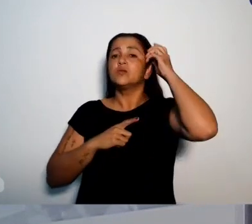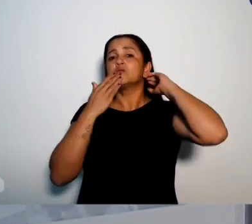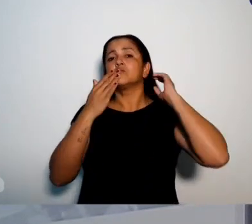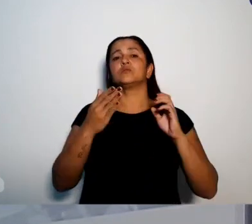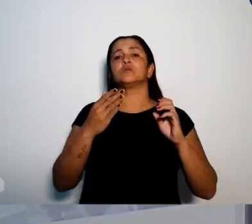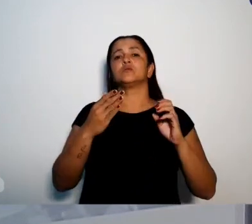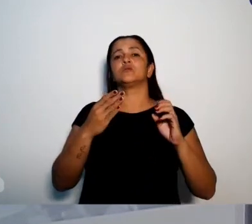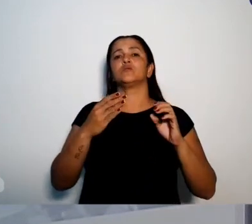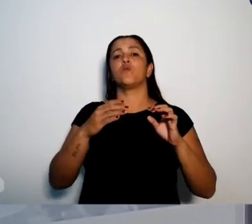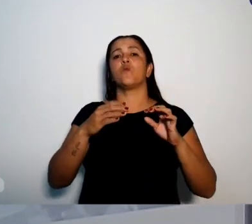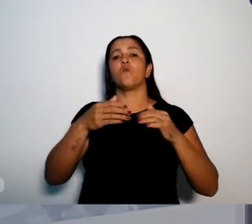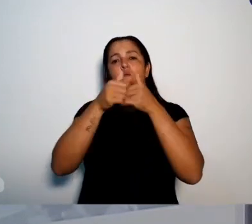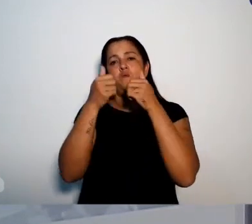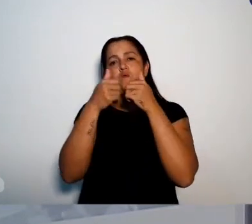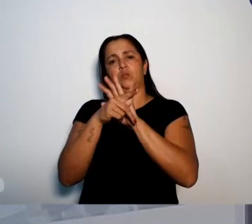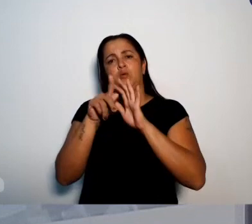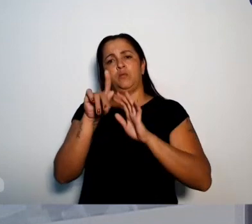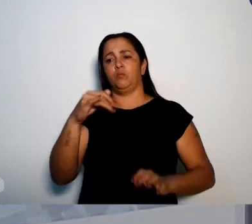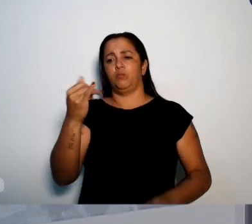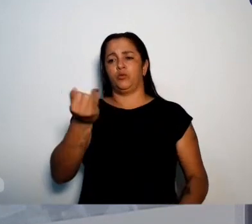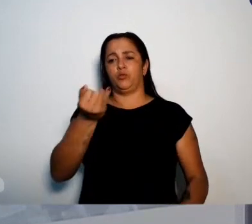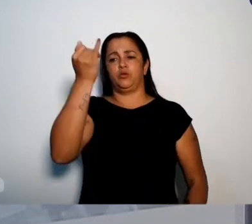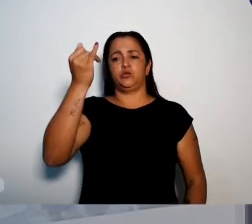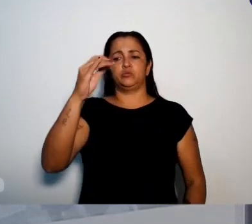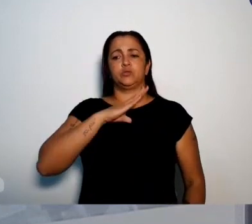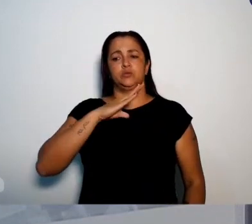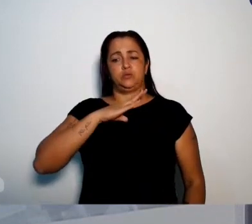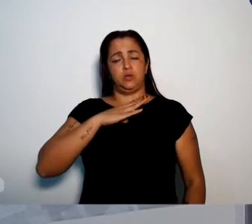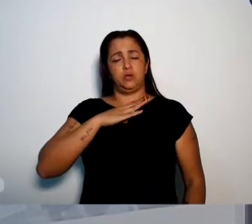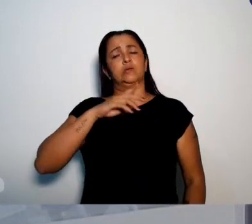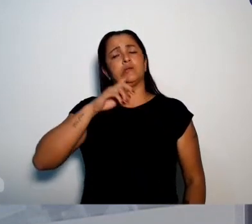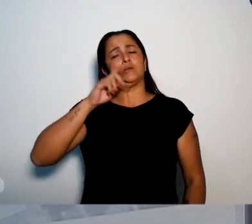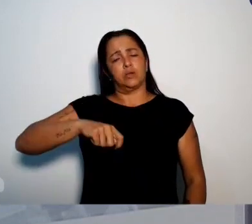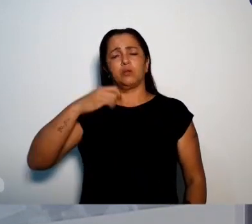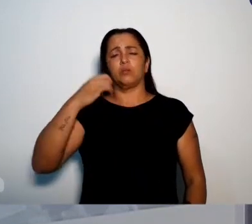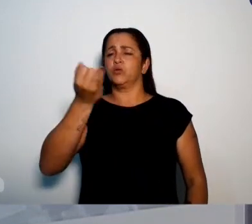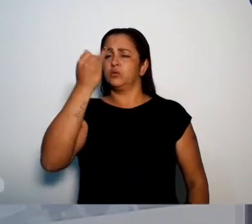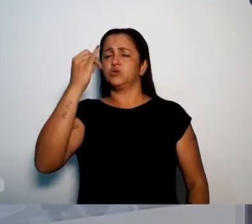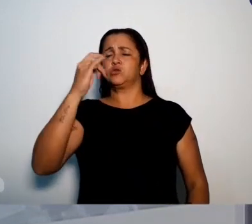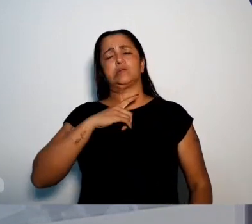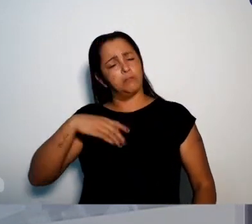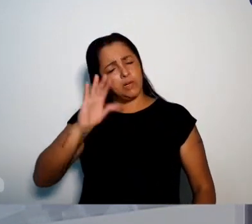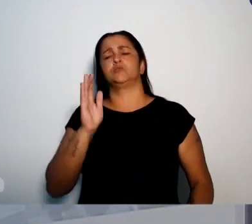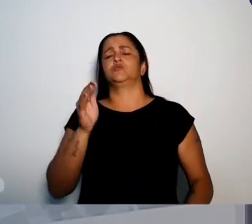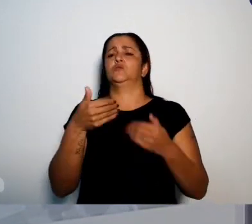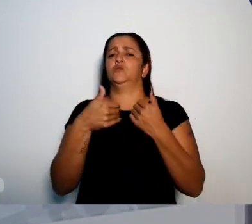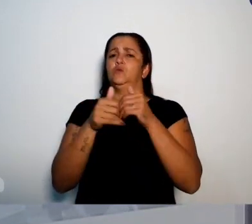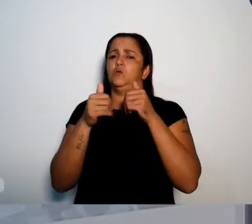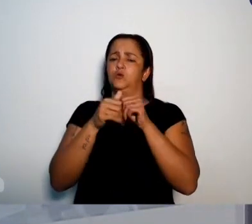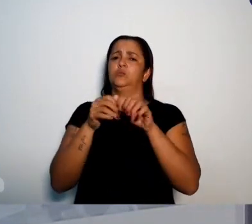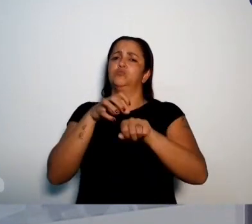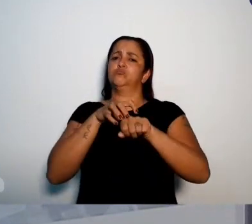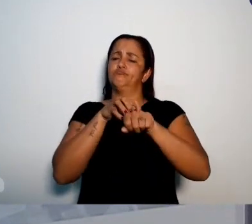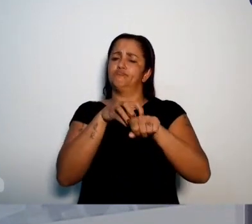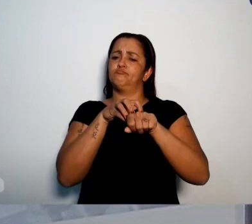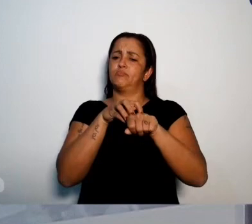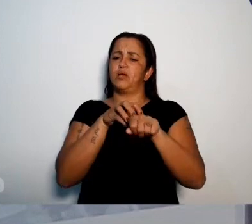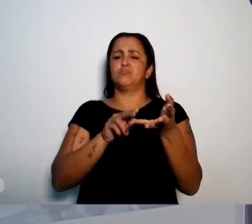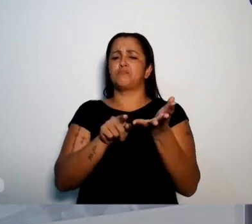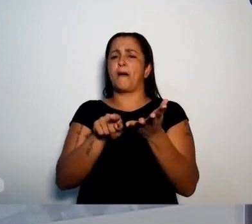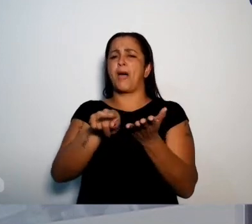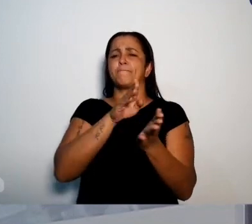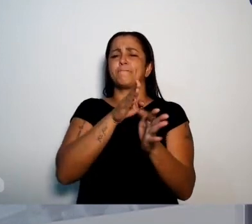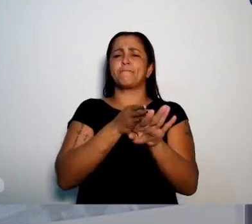nossa cidade que pudesse ter mais linha de ônibus aí para a nossa cidade, para que o pessoal pudesse aí também vir para a